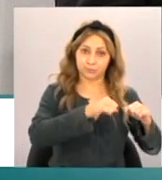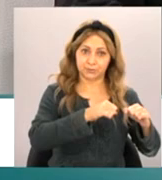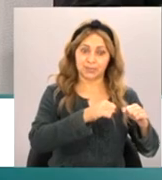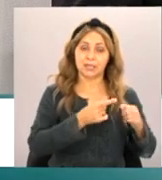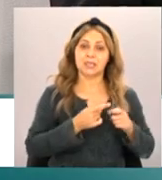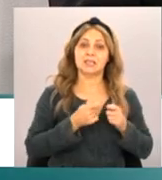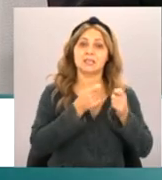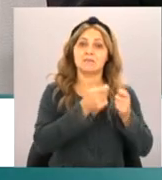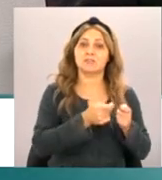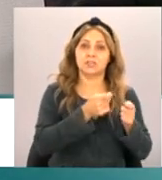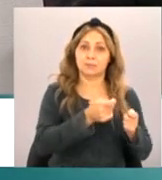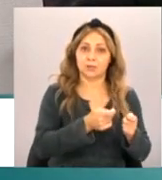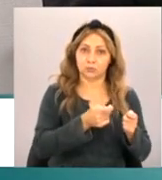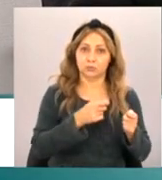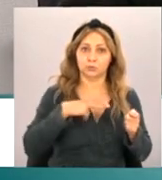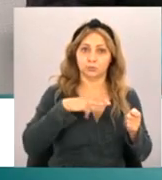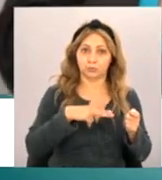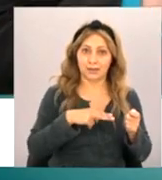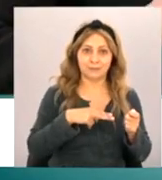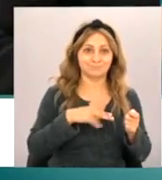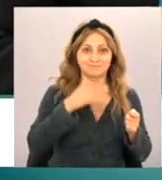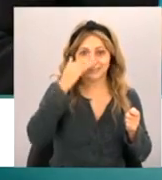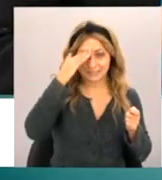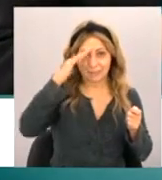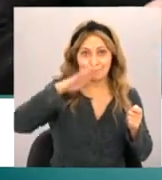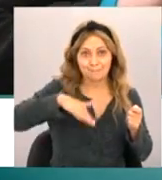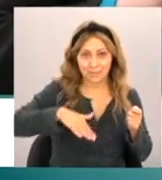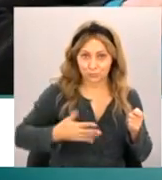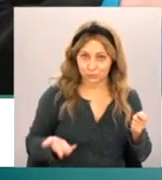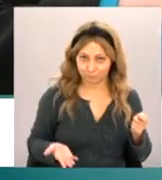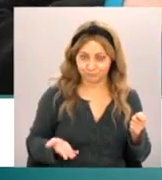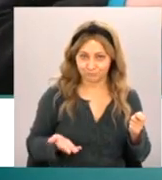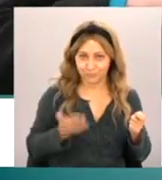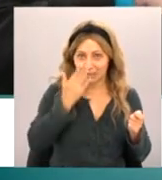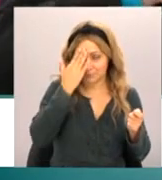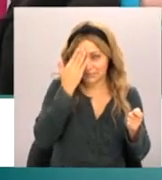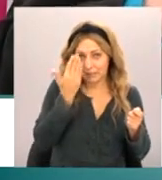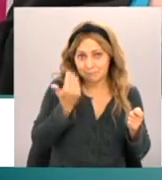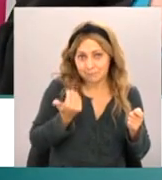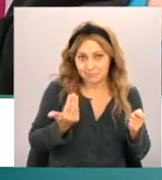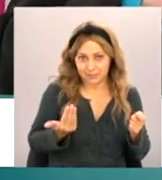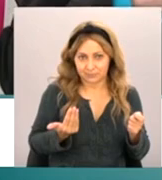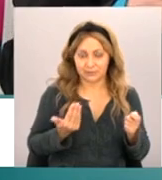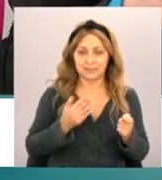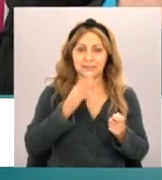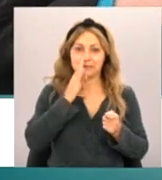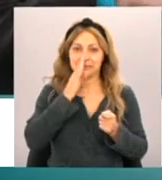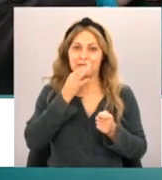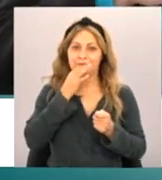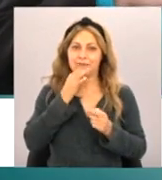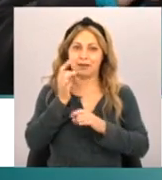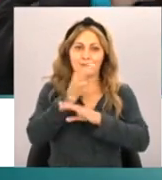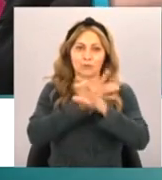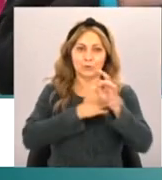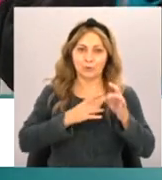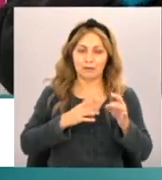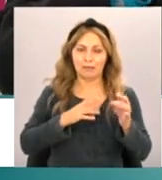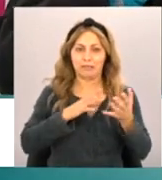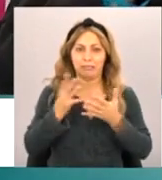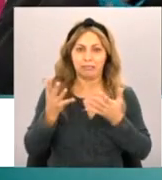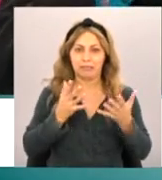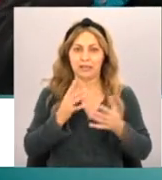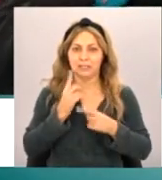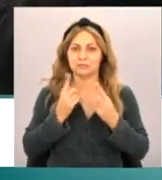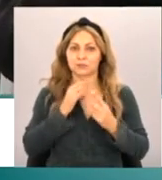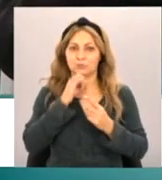do nosso país pesquisa defesa dos nossos serviços públicos e presente outra coisa só não pode se começa com muitos formalismos sobre a Europa sobre o que é uma coisa outra coisa